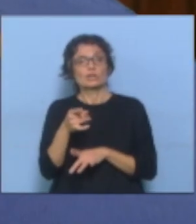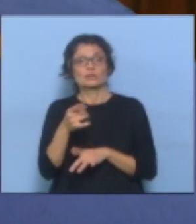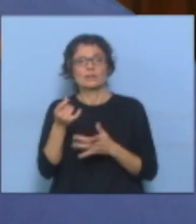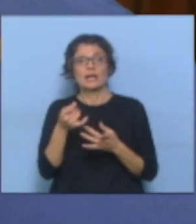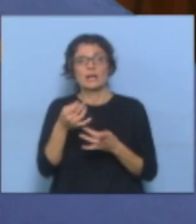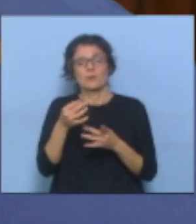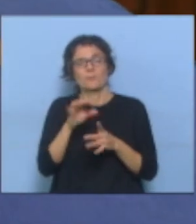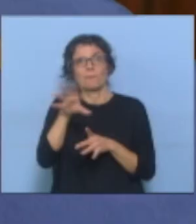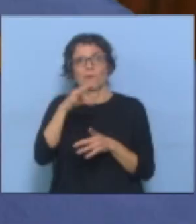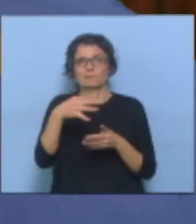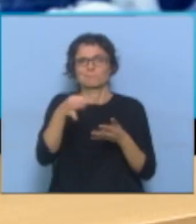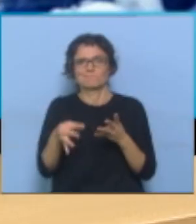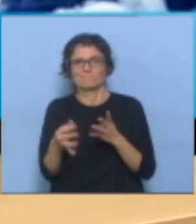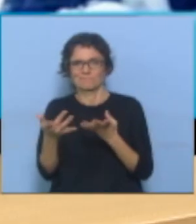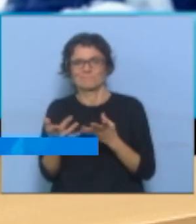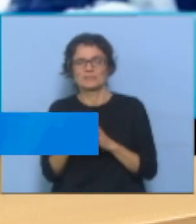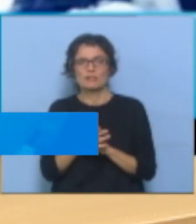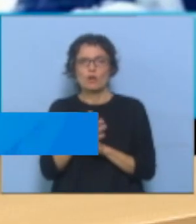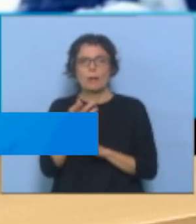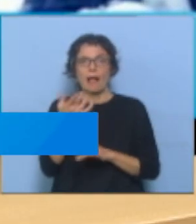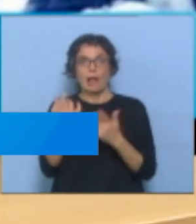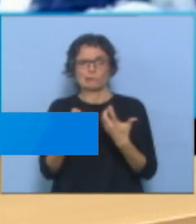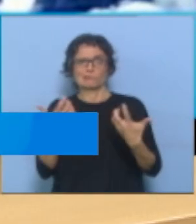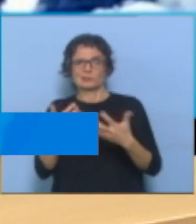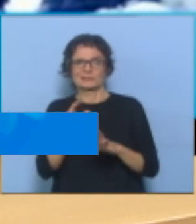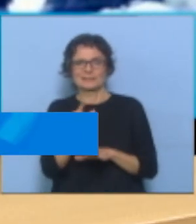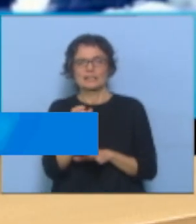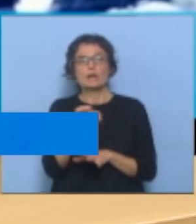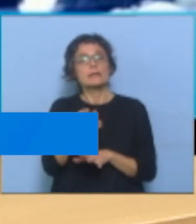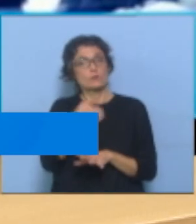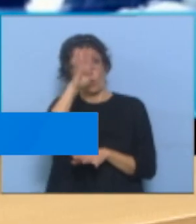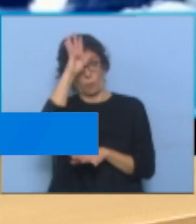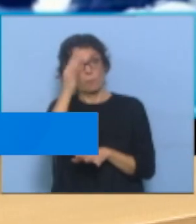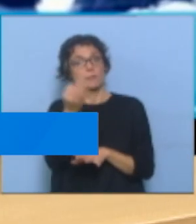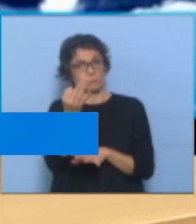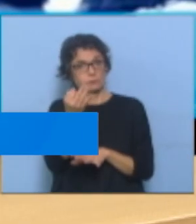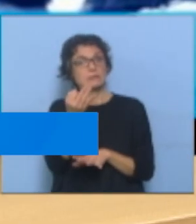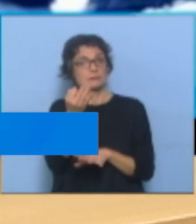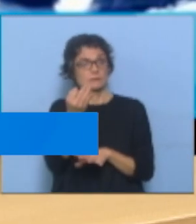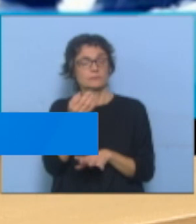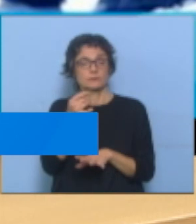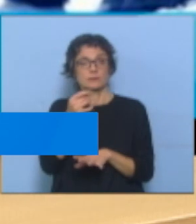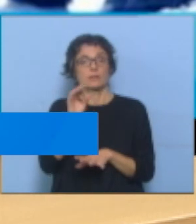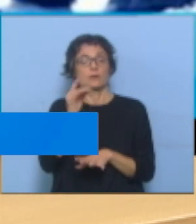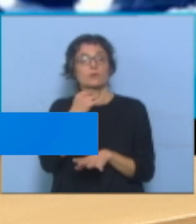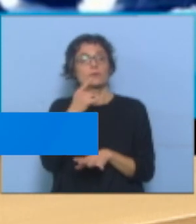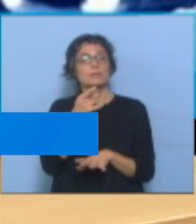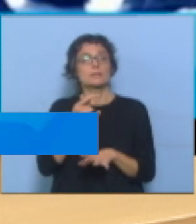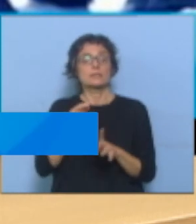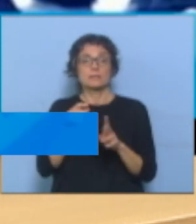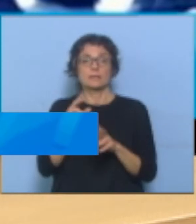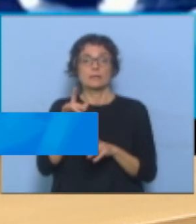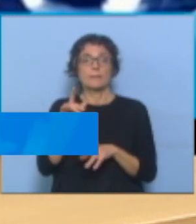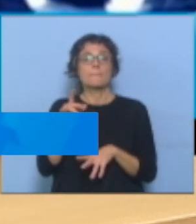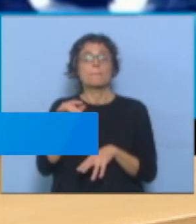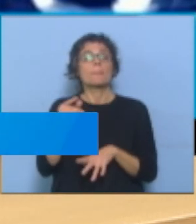mistura. E o que se passa aqui é que o Papa, que é um homem de muitos sinais, quando refere que é a economia de Francisco, não refere que